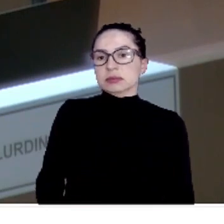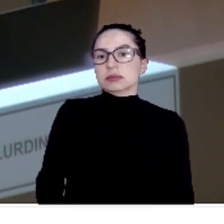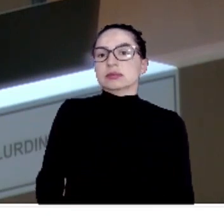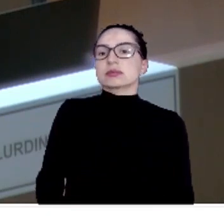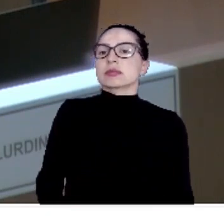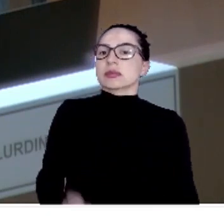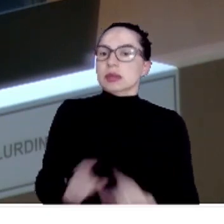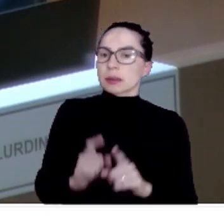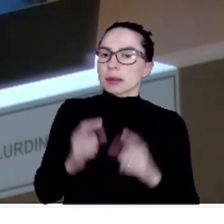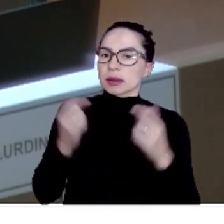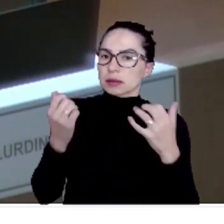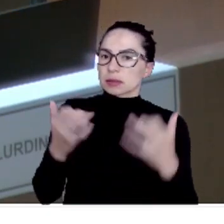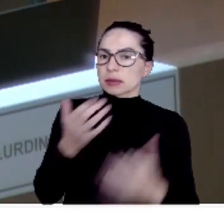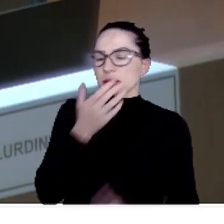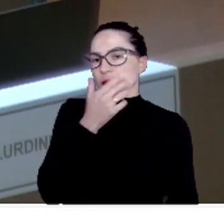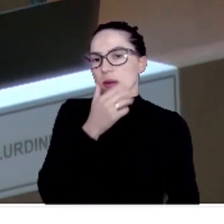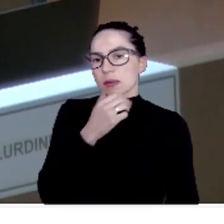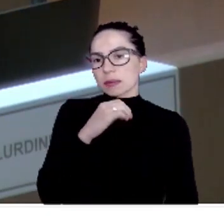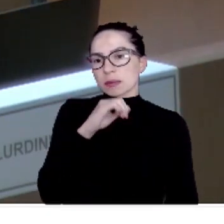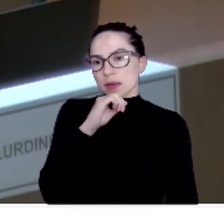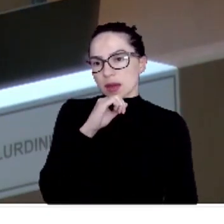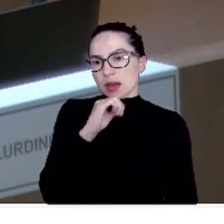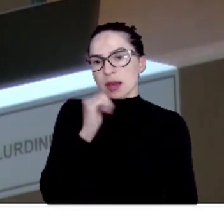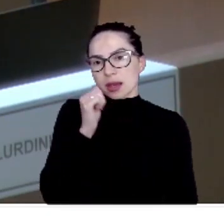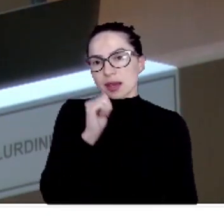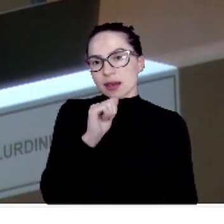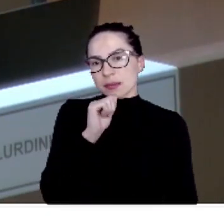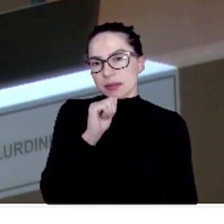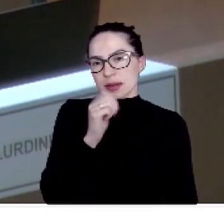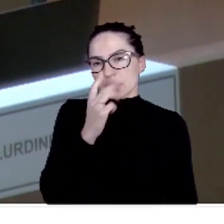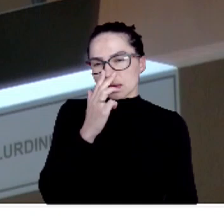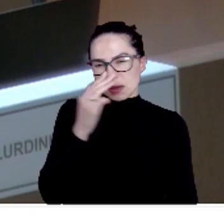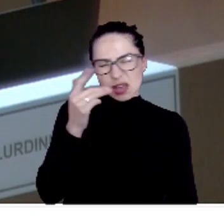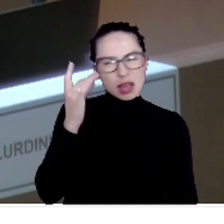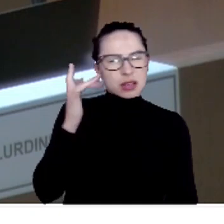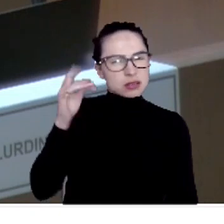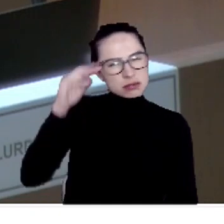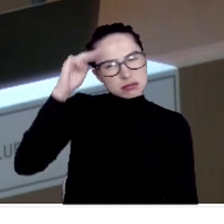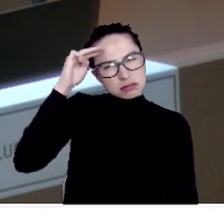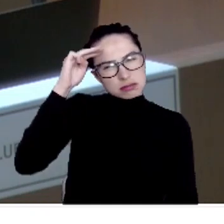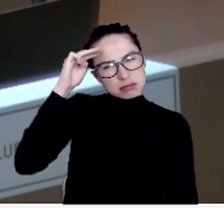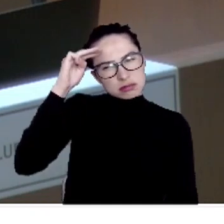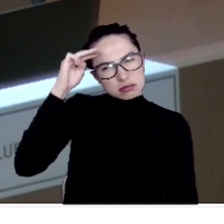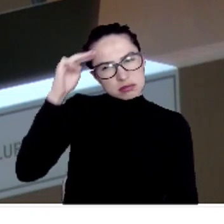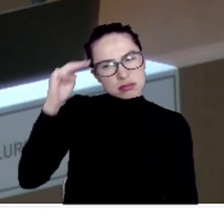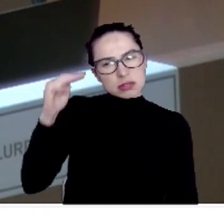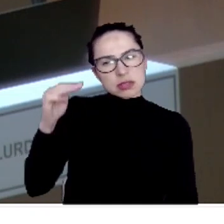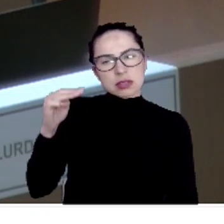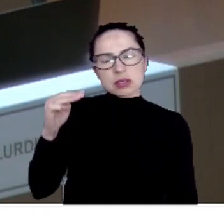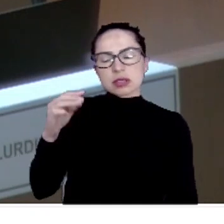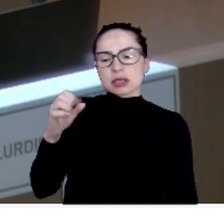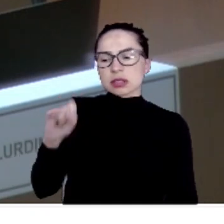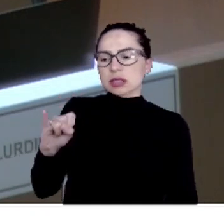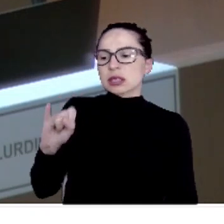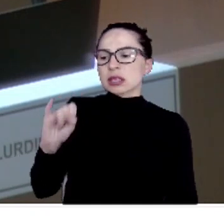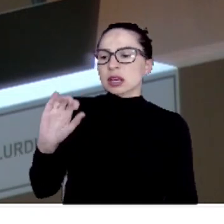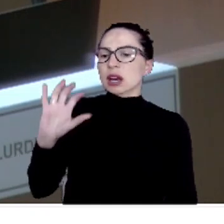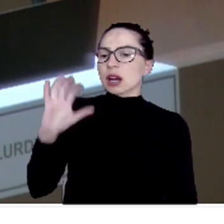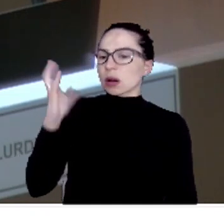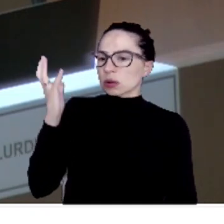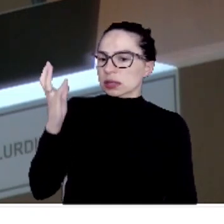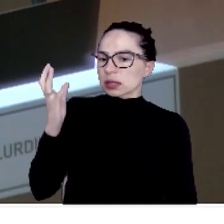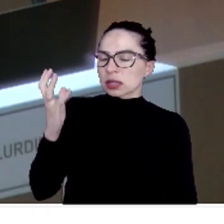pais, assim como disse foi o Tídio que falou, que quando tiver alguma coisa, né,